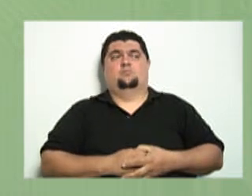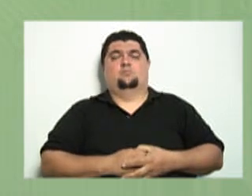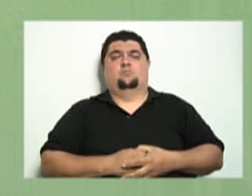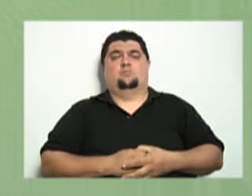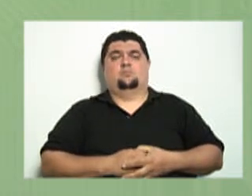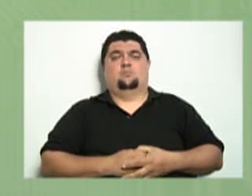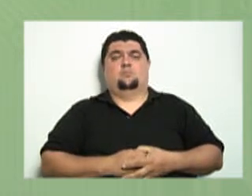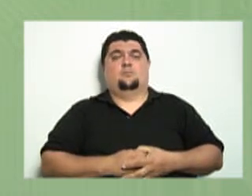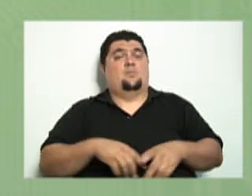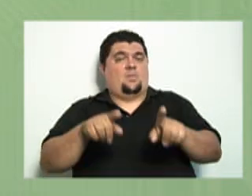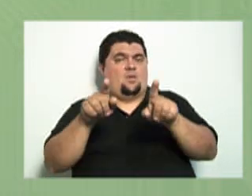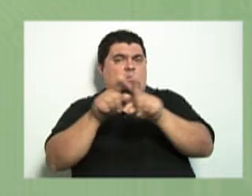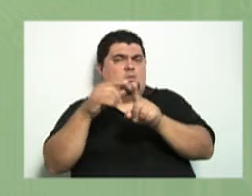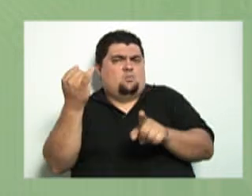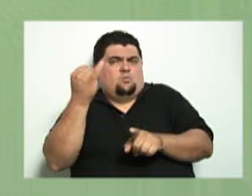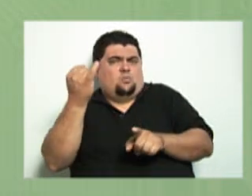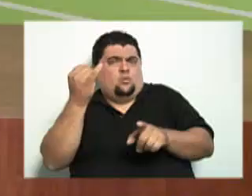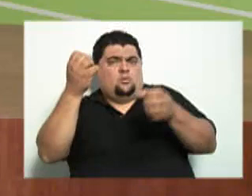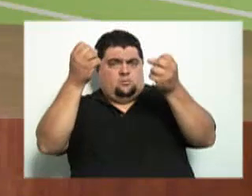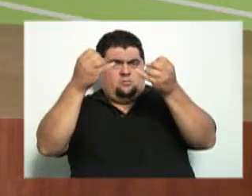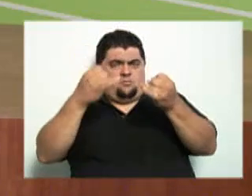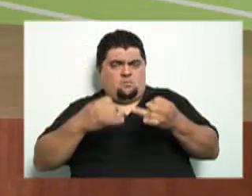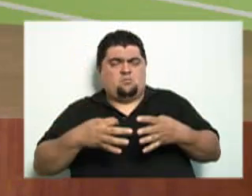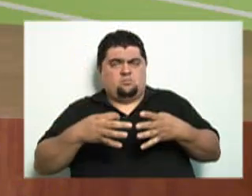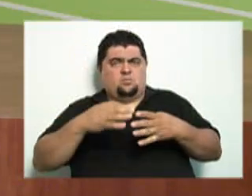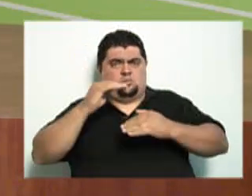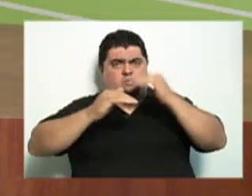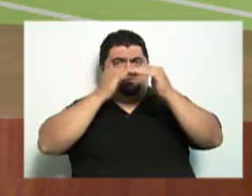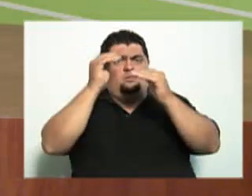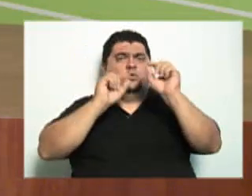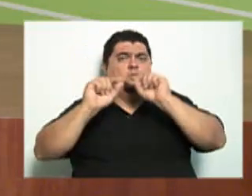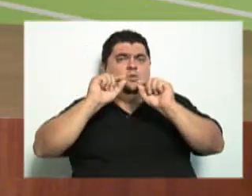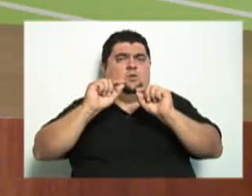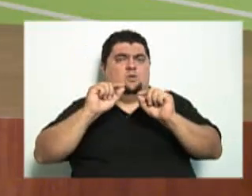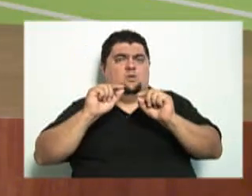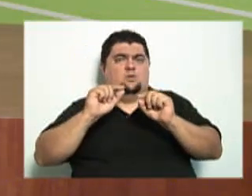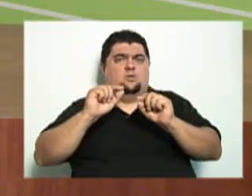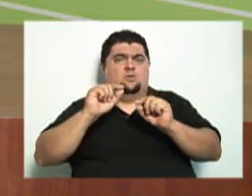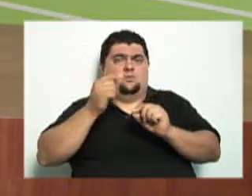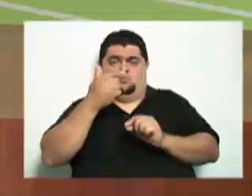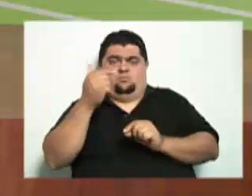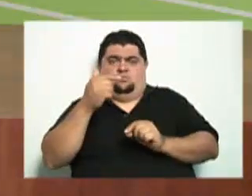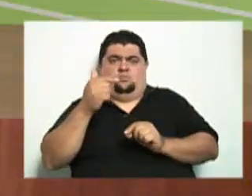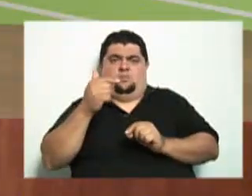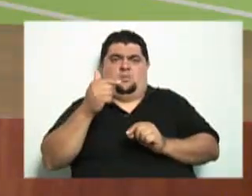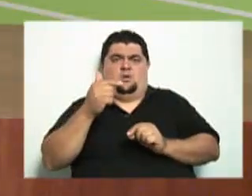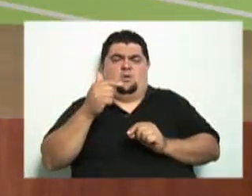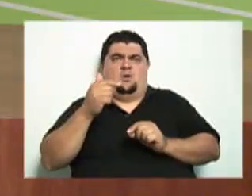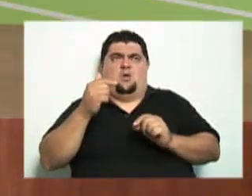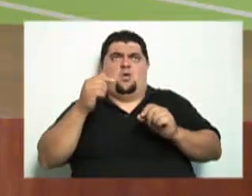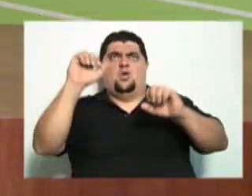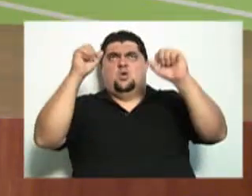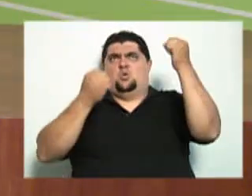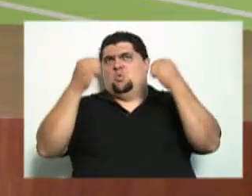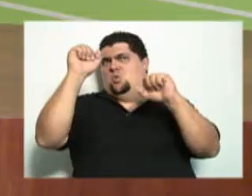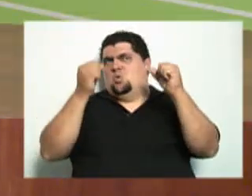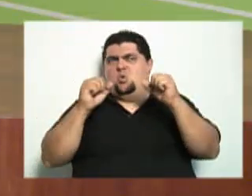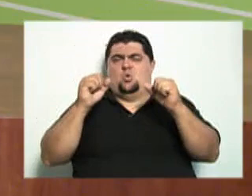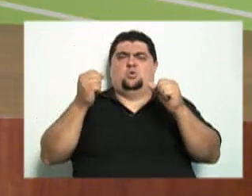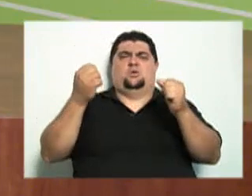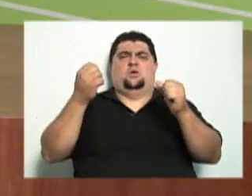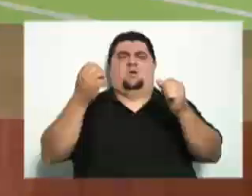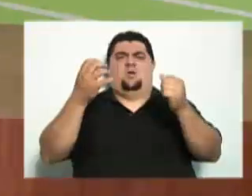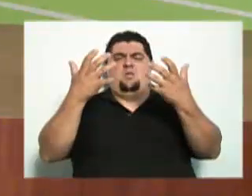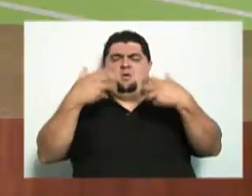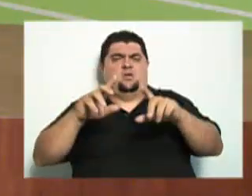Lembramos que quando falamos de desenvolvimento sustentável, não somos contra industrialização, aumento de